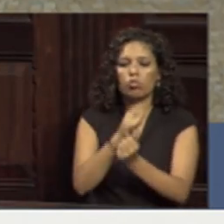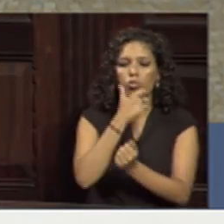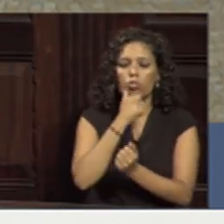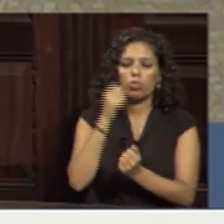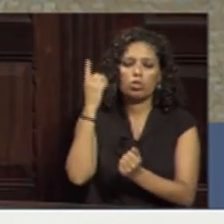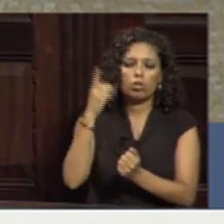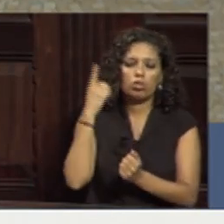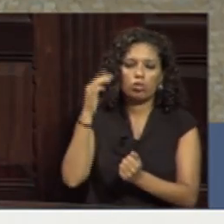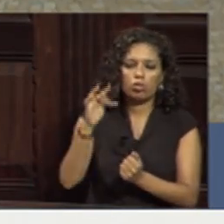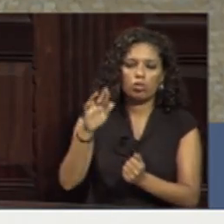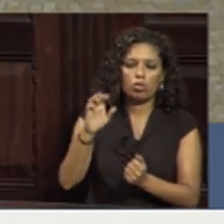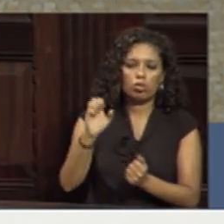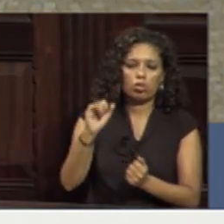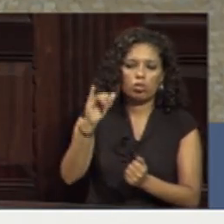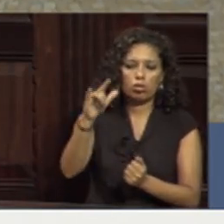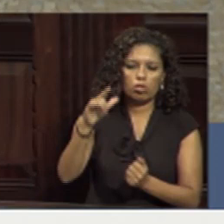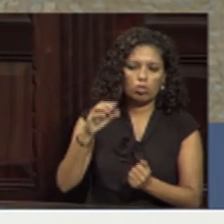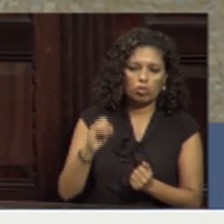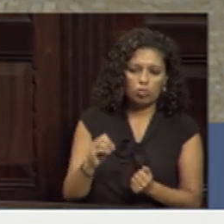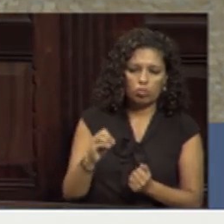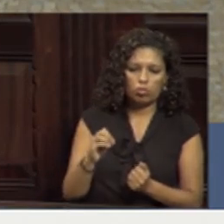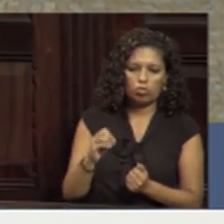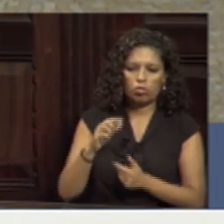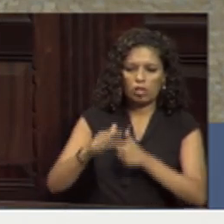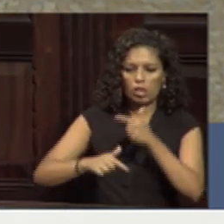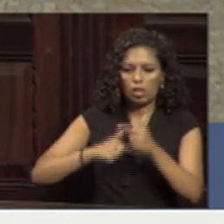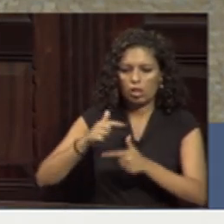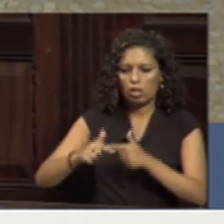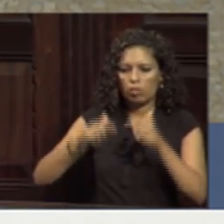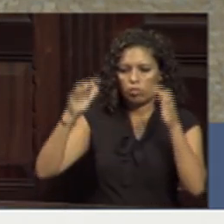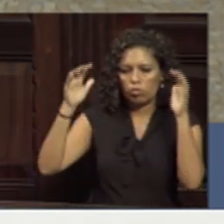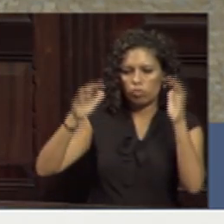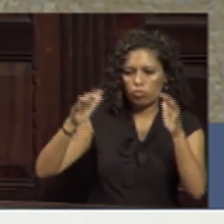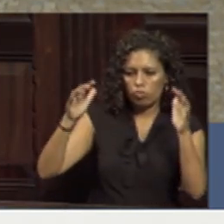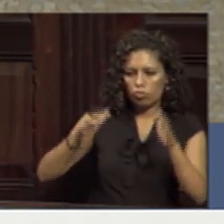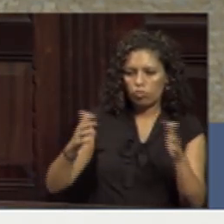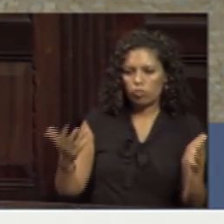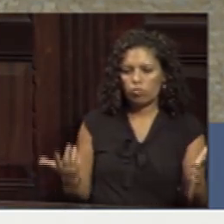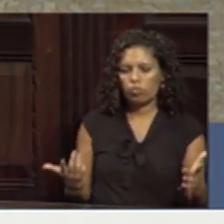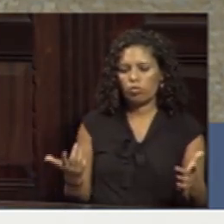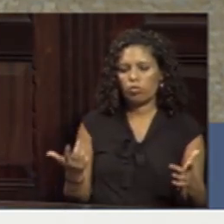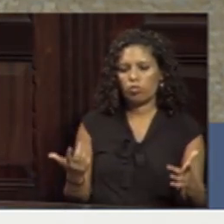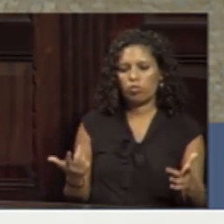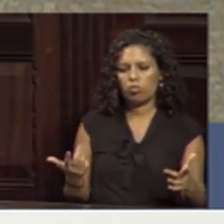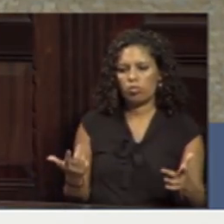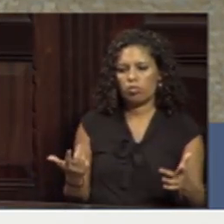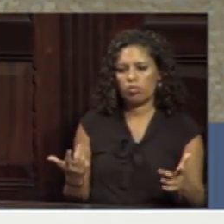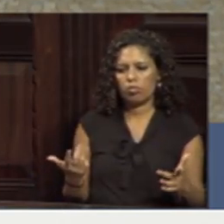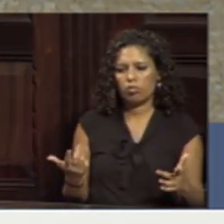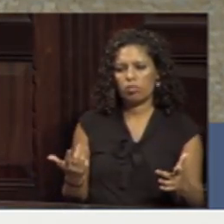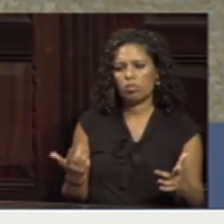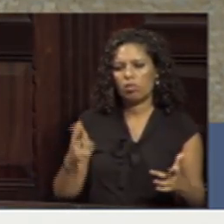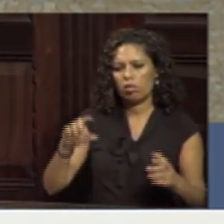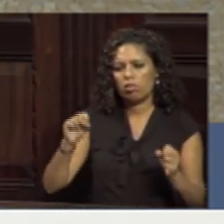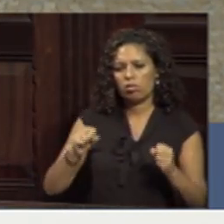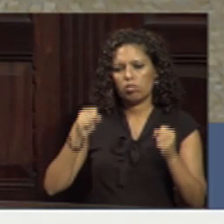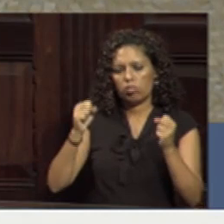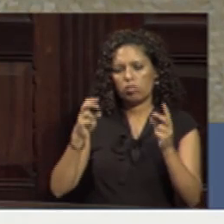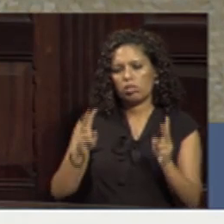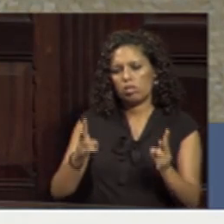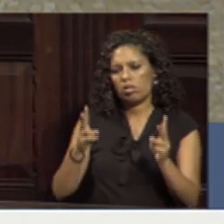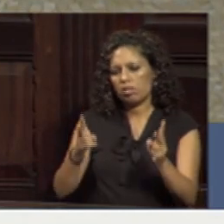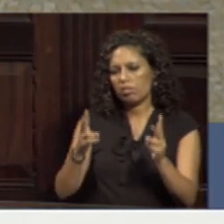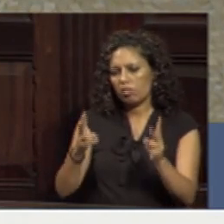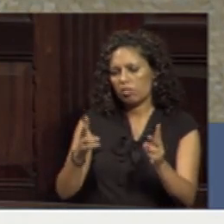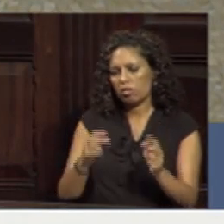acompanhei muitas vezes, sou testemunha do tratamento que ela dava às pessoas que vinham aqui com uma última porta a